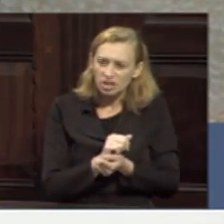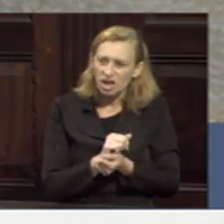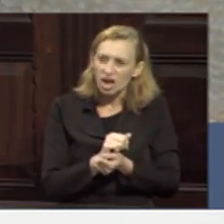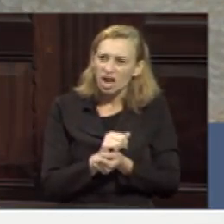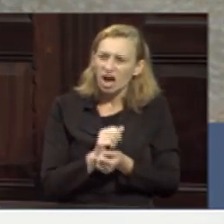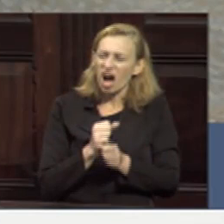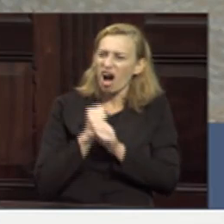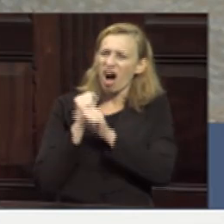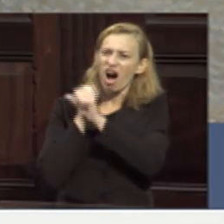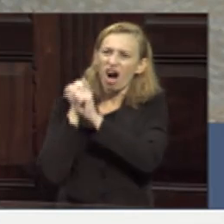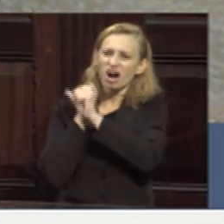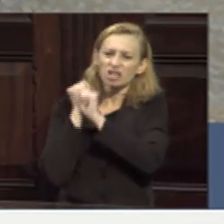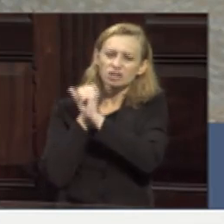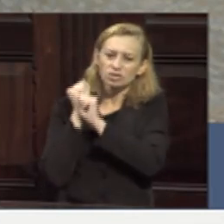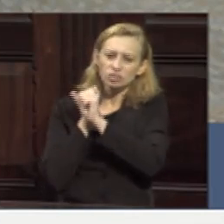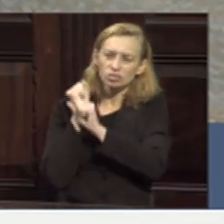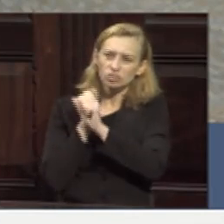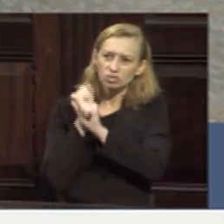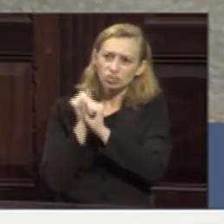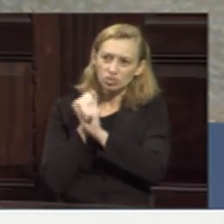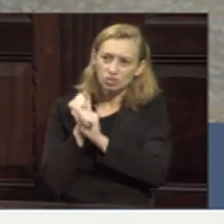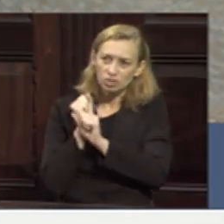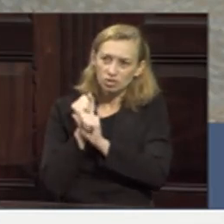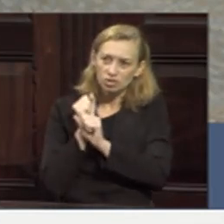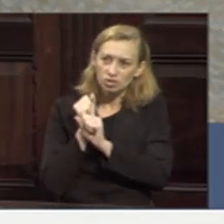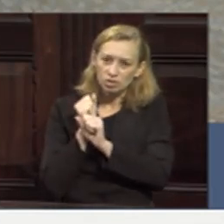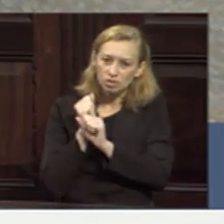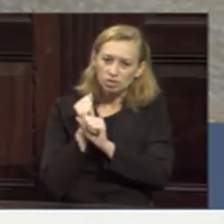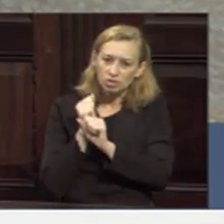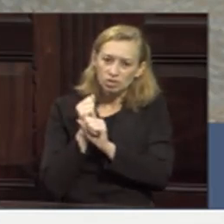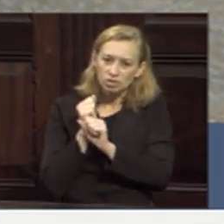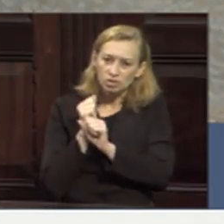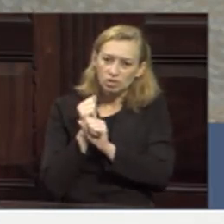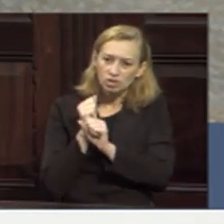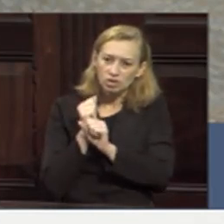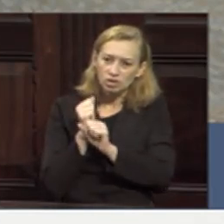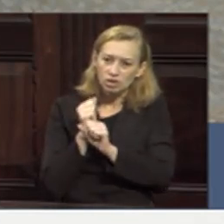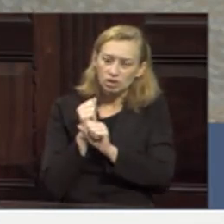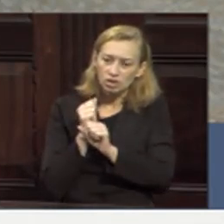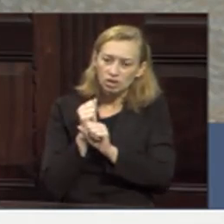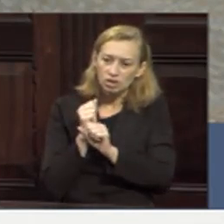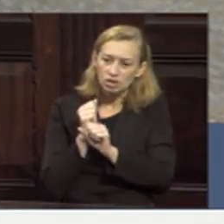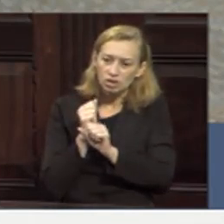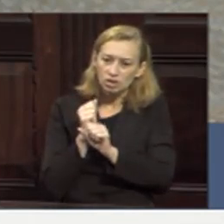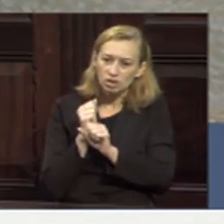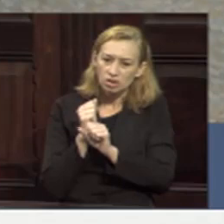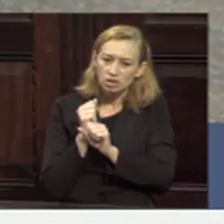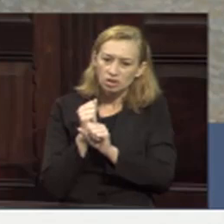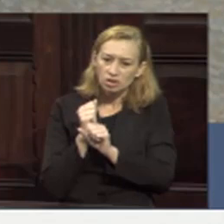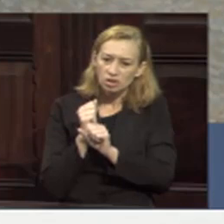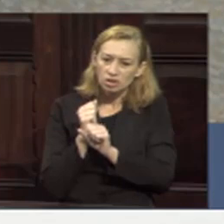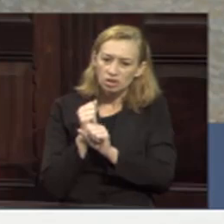anos, exibindo e explorando o corpo de Jesus.